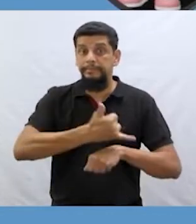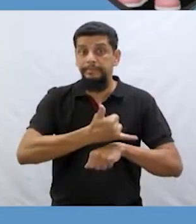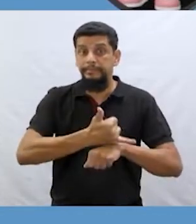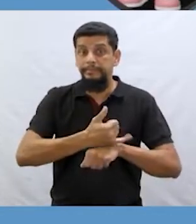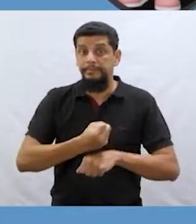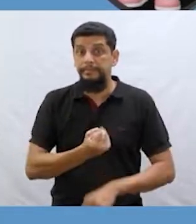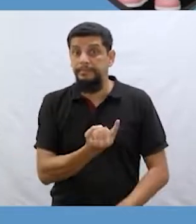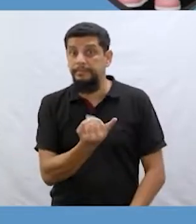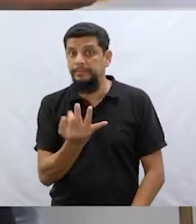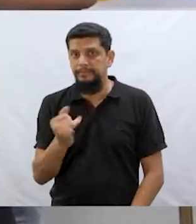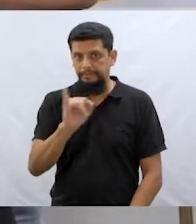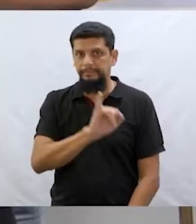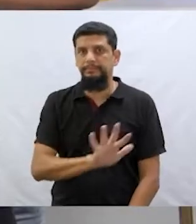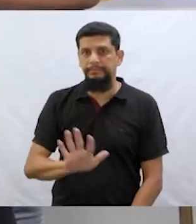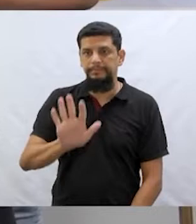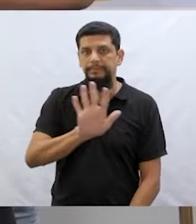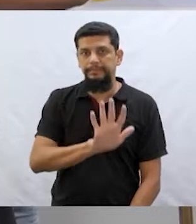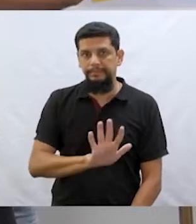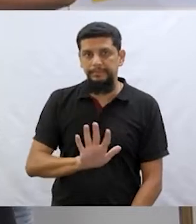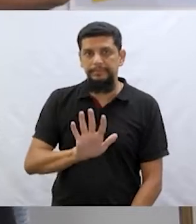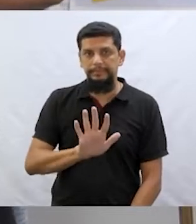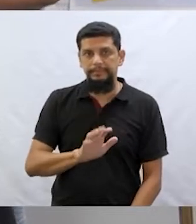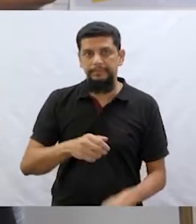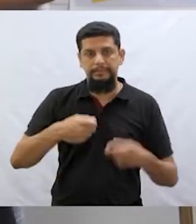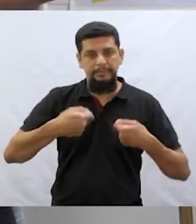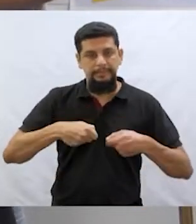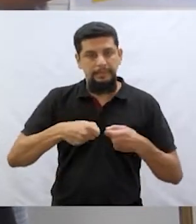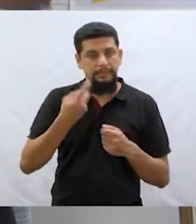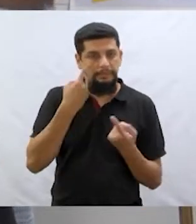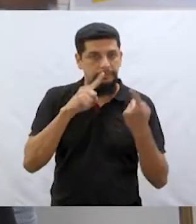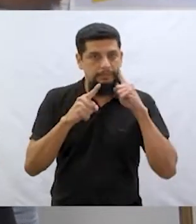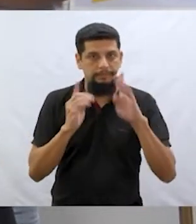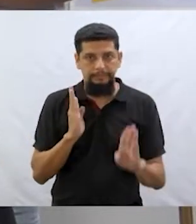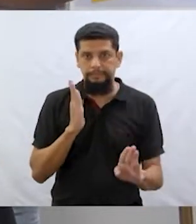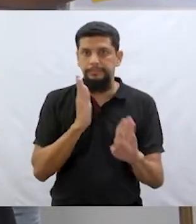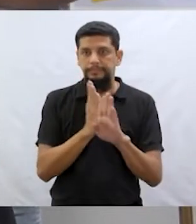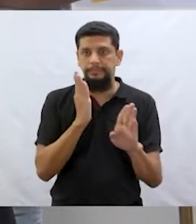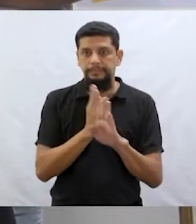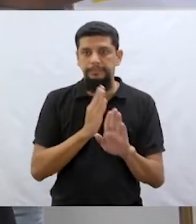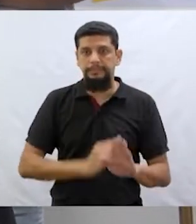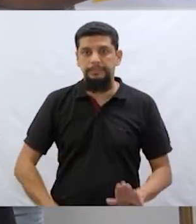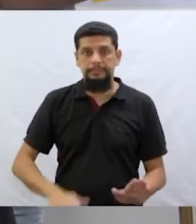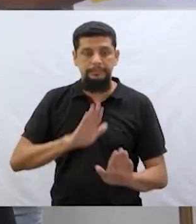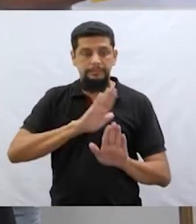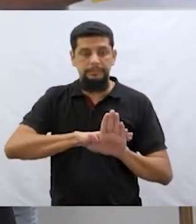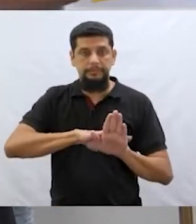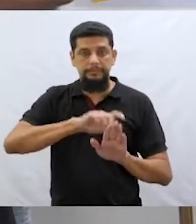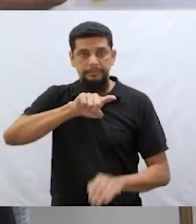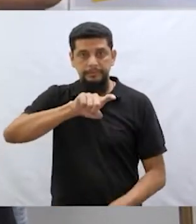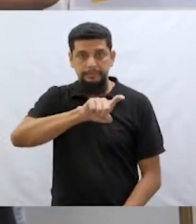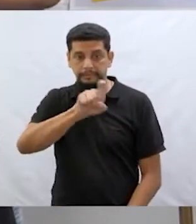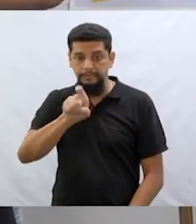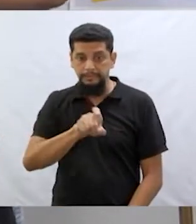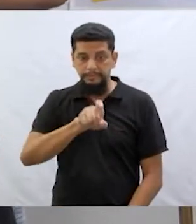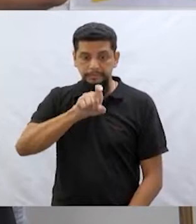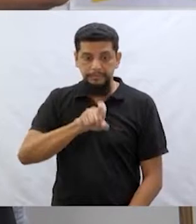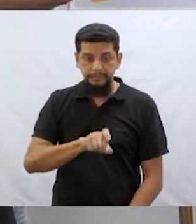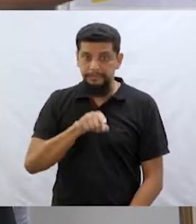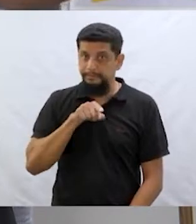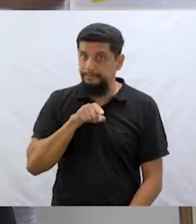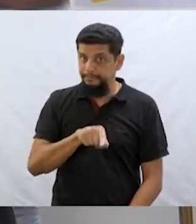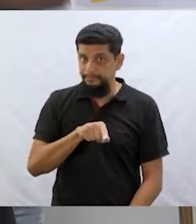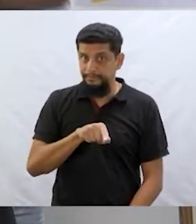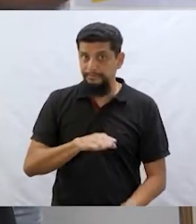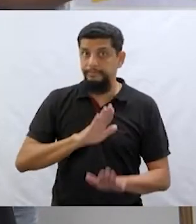objetos, algumas imagens, tá? Algumas imagens que a gente precisa descobrir. Isso mesmo. Atrás desse ponto, grande ponto